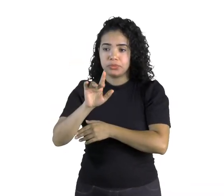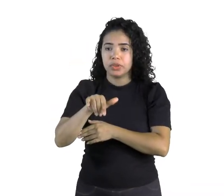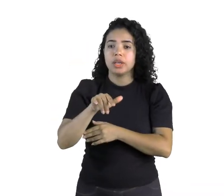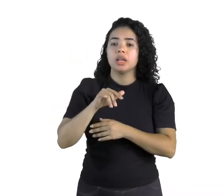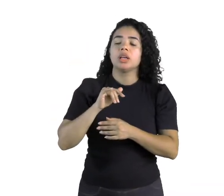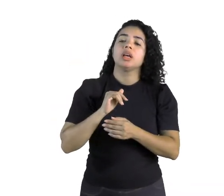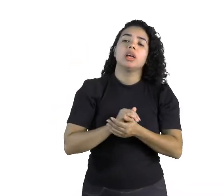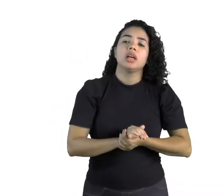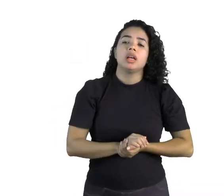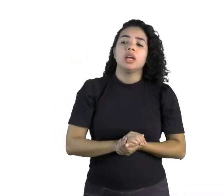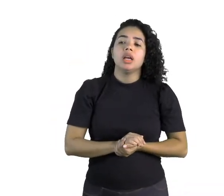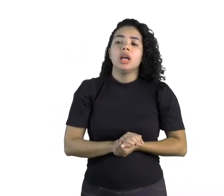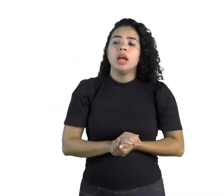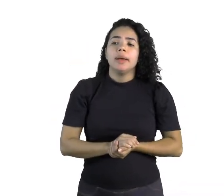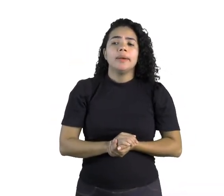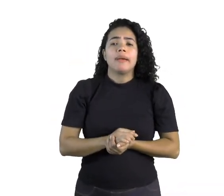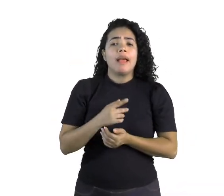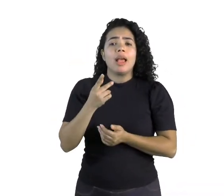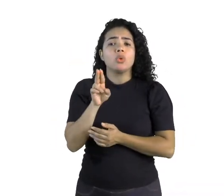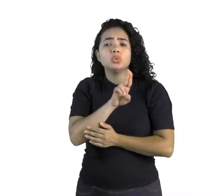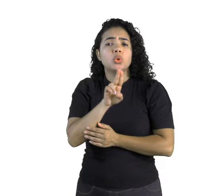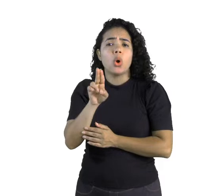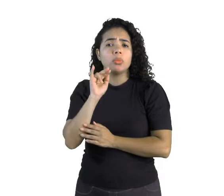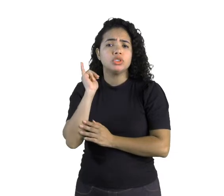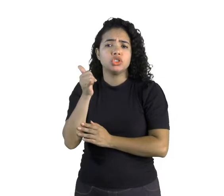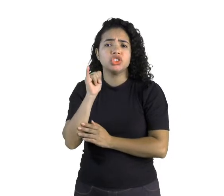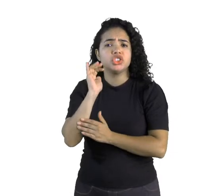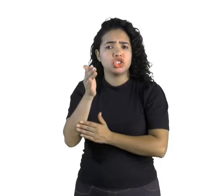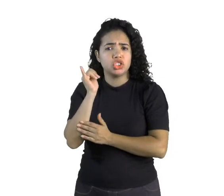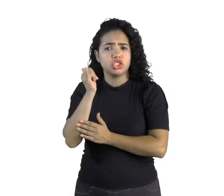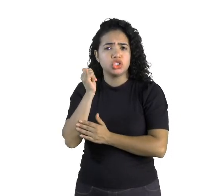indireto, que, como o próprio nome indica,